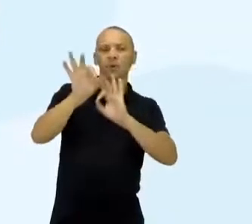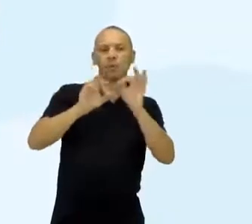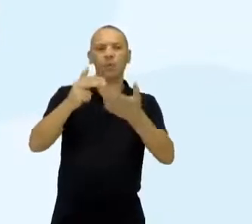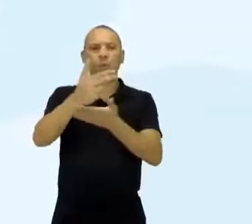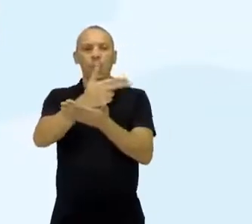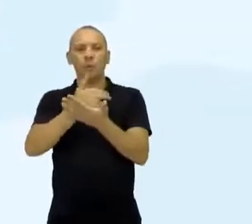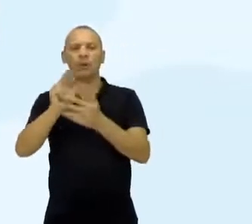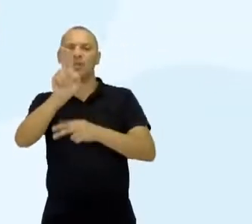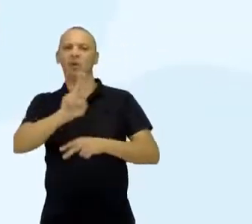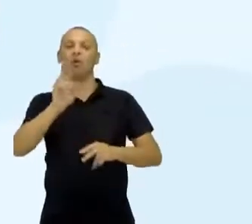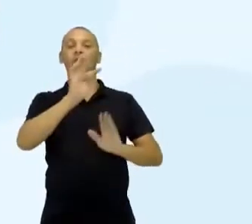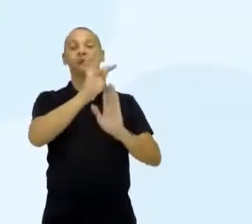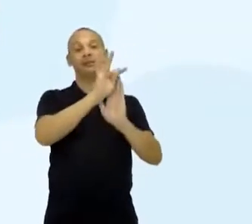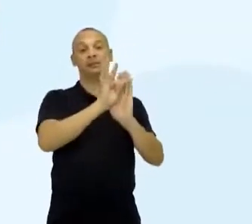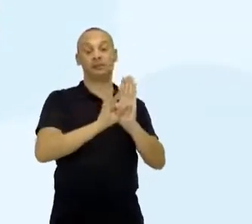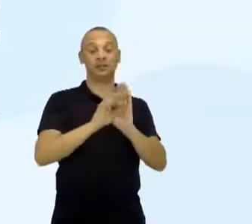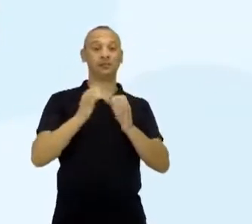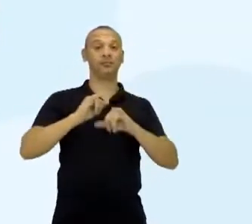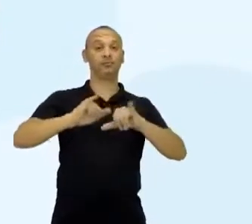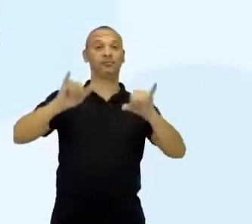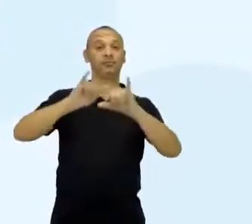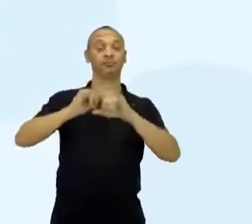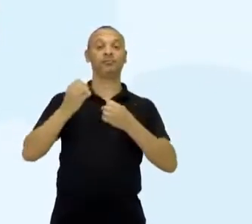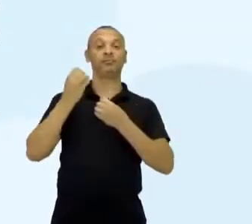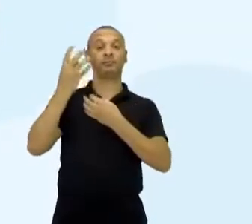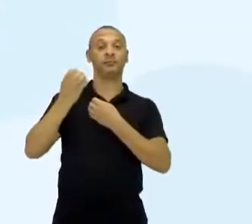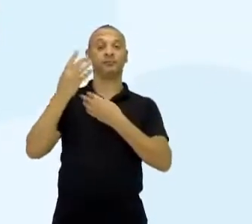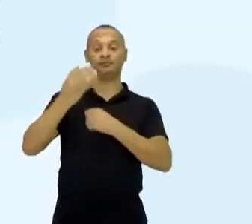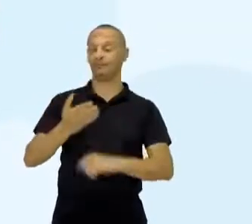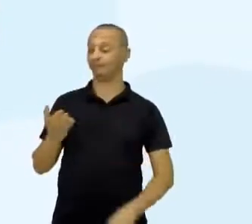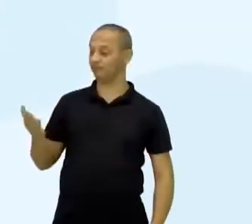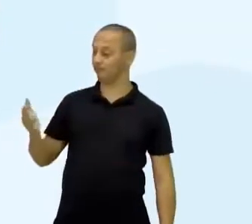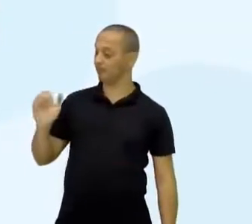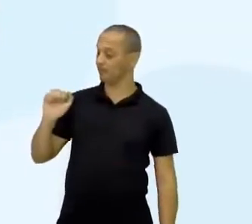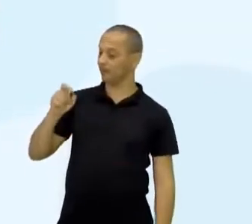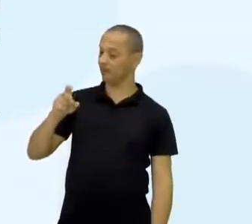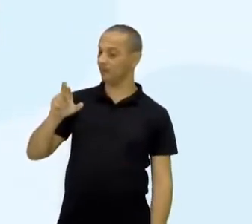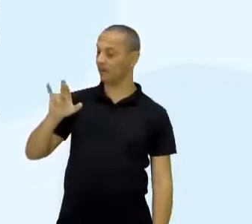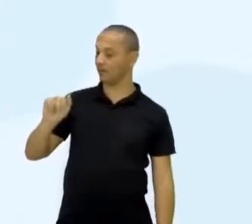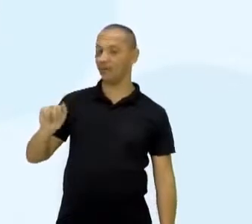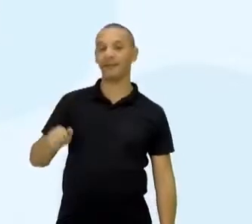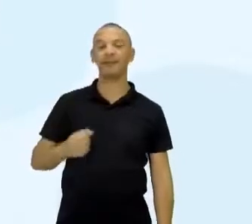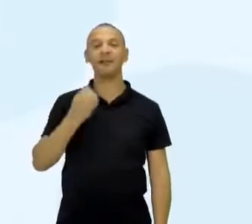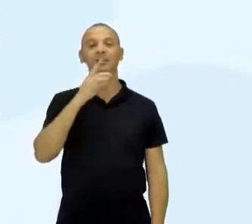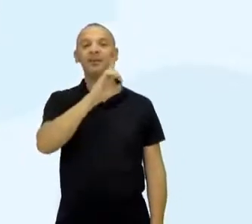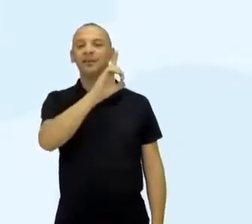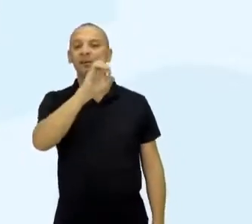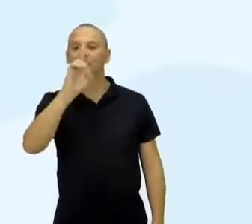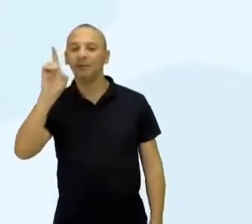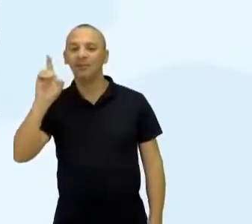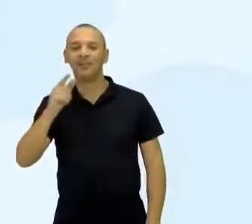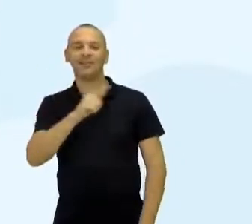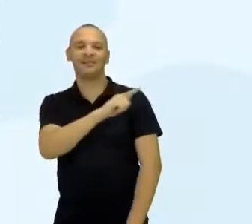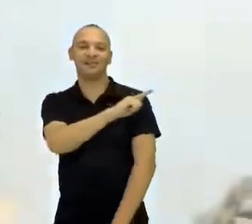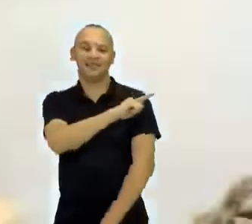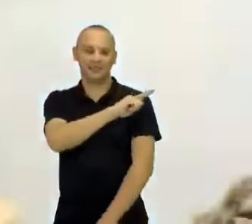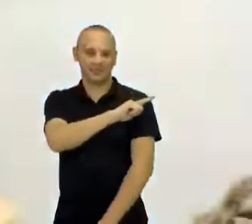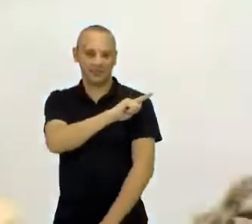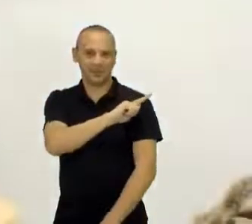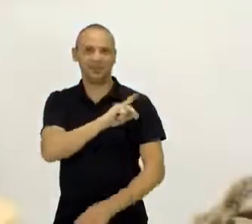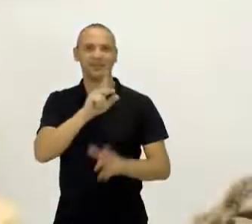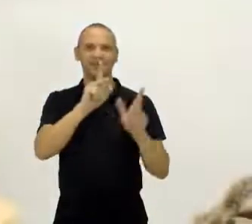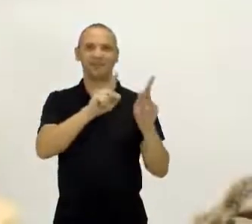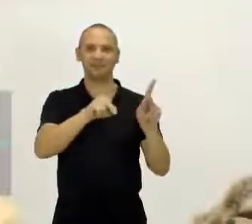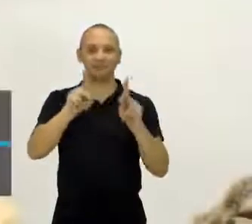ilustrações em textos informativos. Andreia? Bom dia, Elaine. Bom dia, 7º ano,